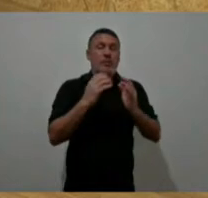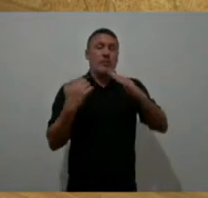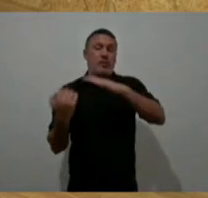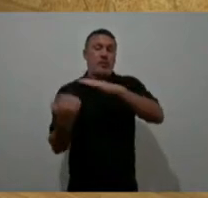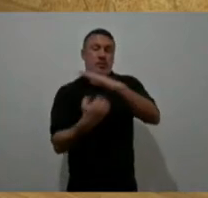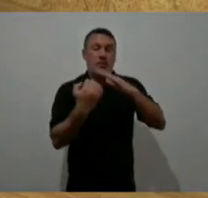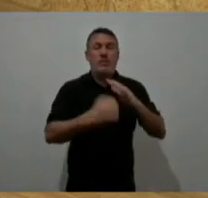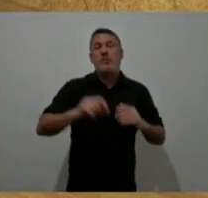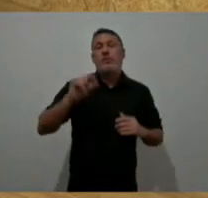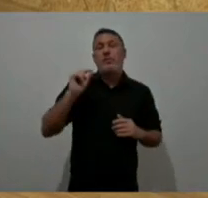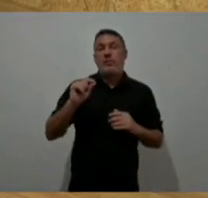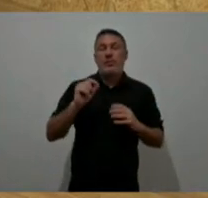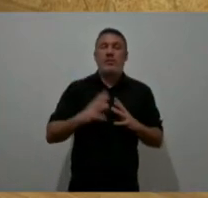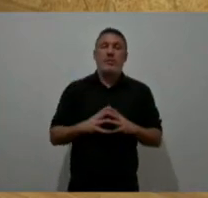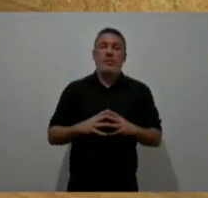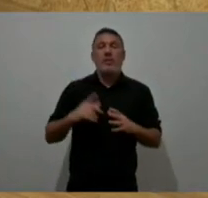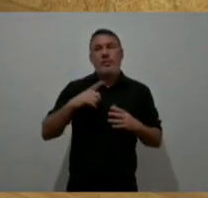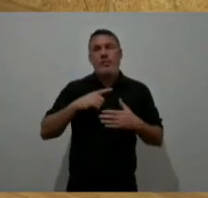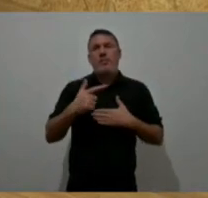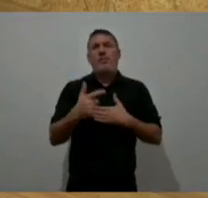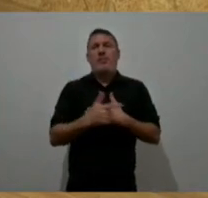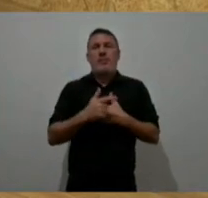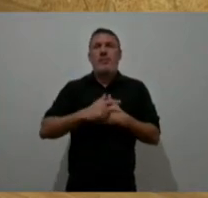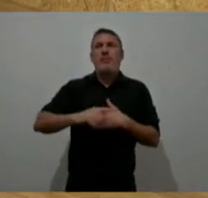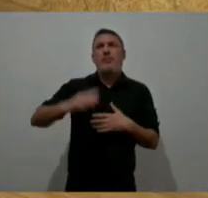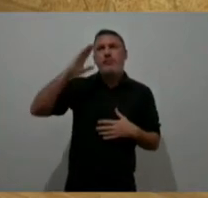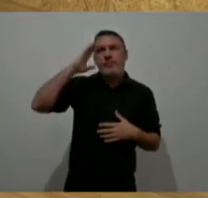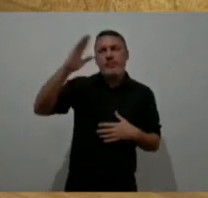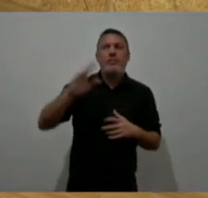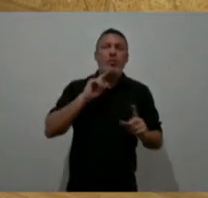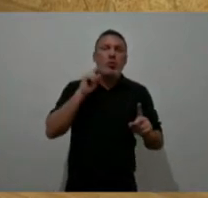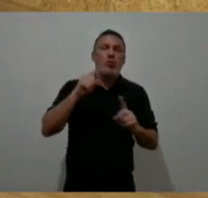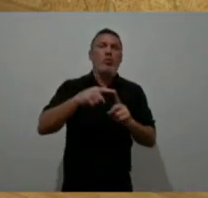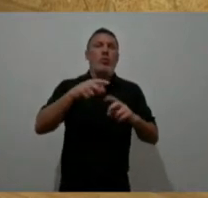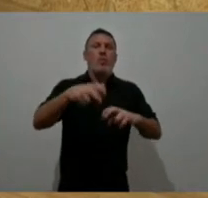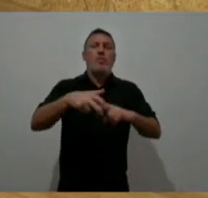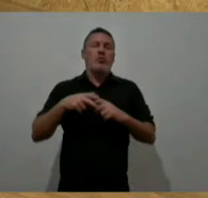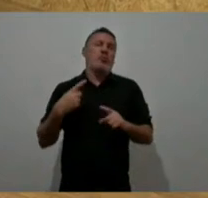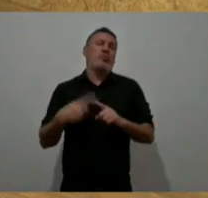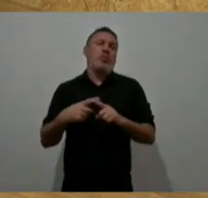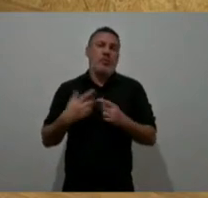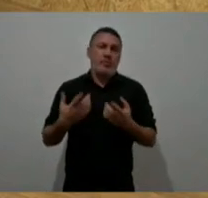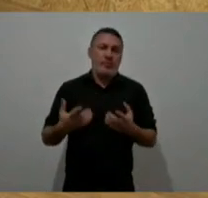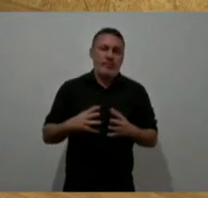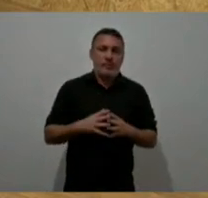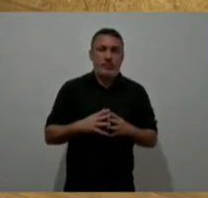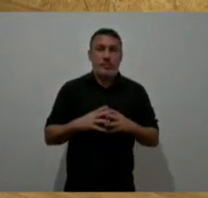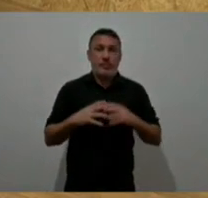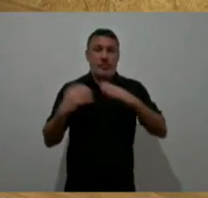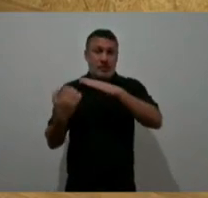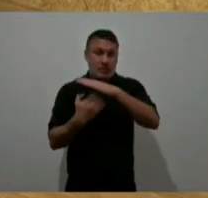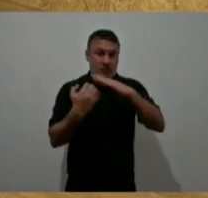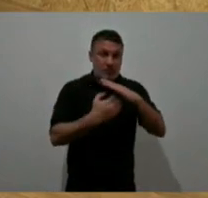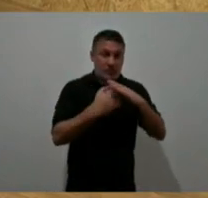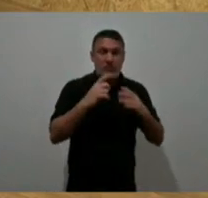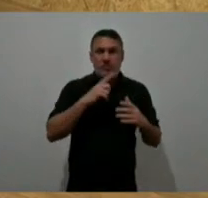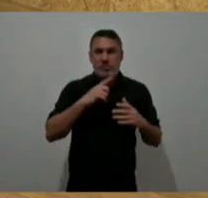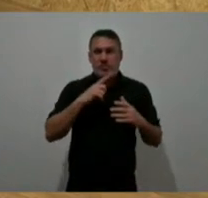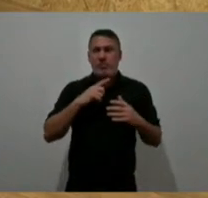papel fundamental por vários motivos. Primeiro, porque em muitos casos as empresas, elas têm